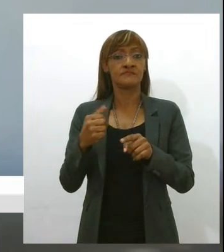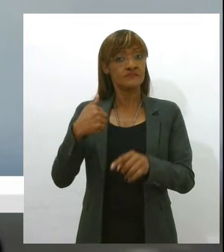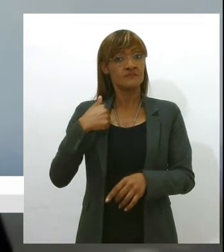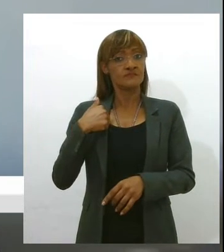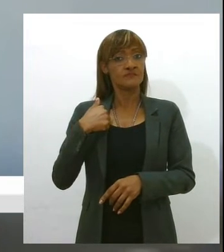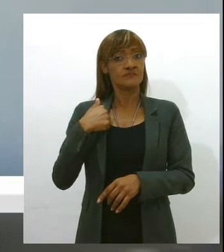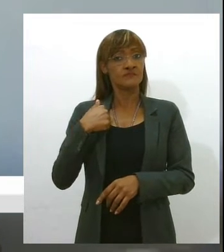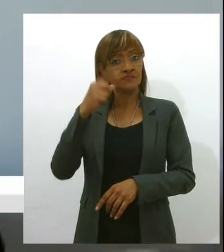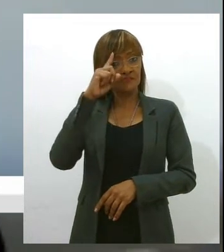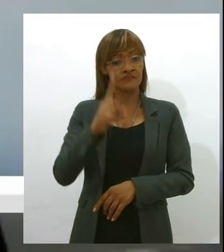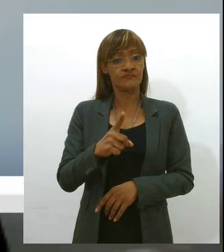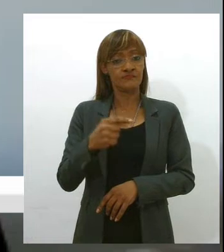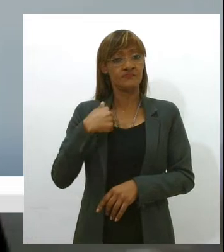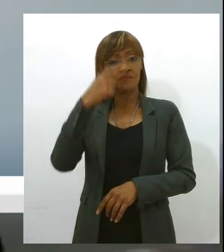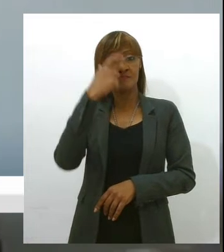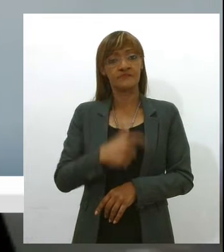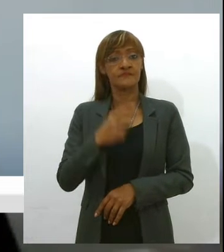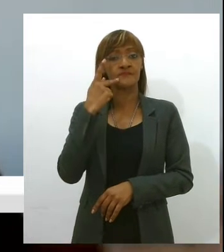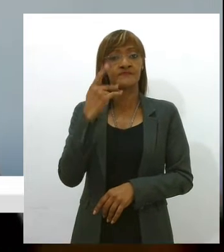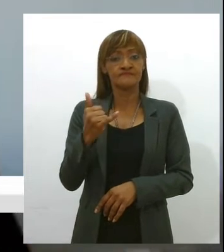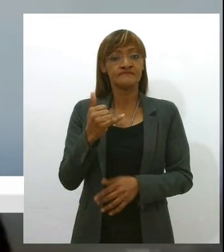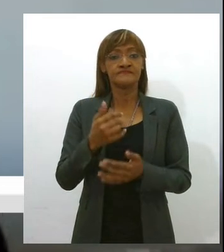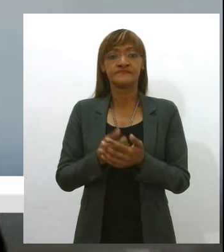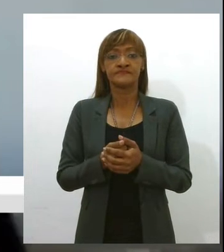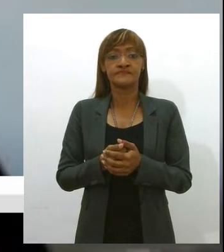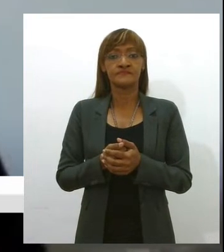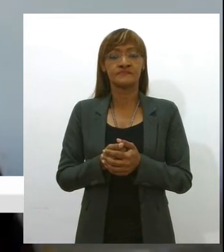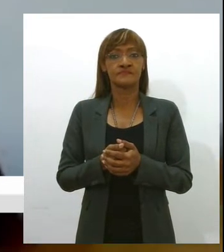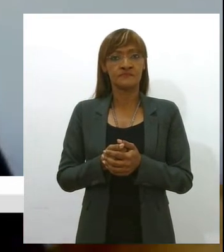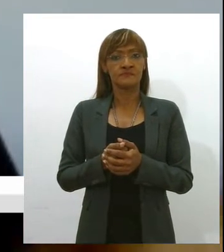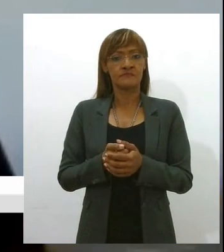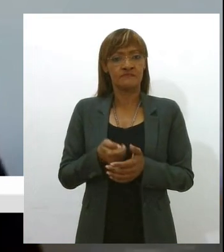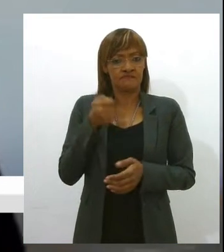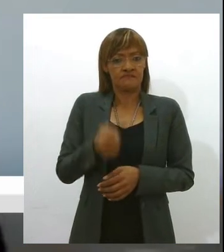eu sou seu pai, é uma frase carregada de autoritarismo, tipo, de um pai virar, pô,